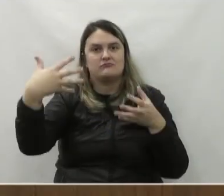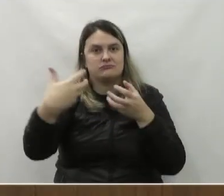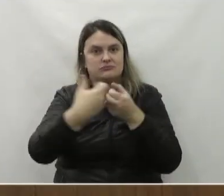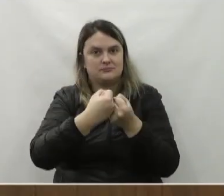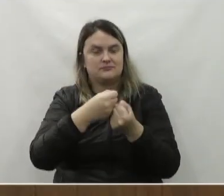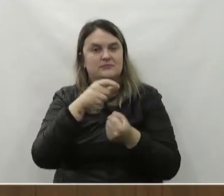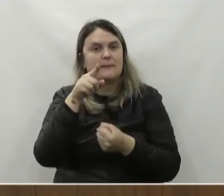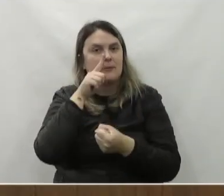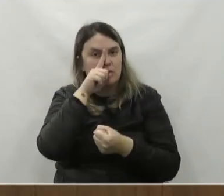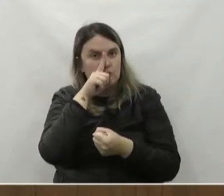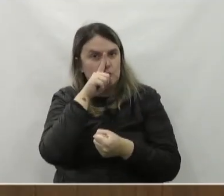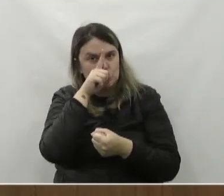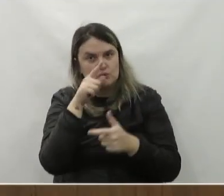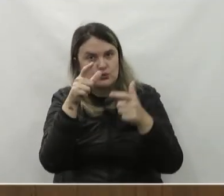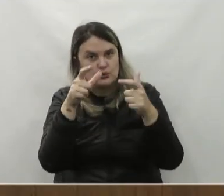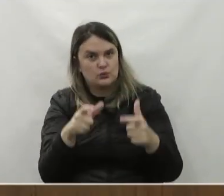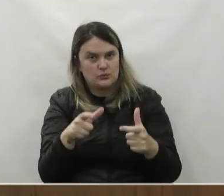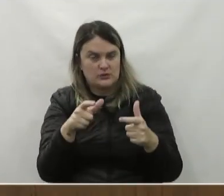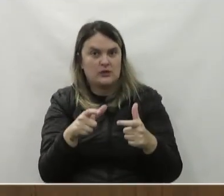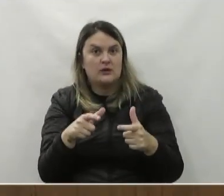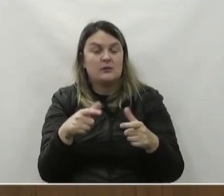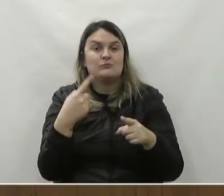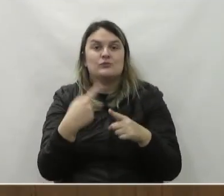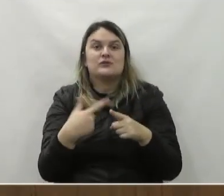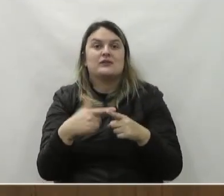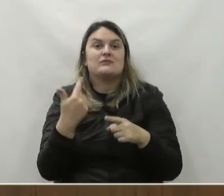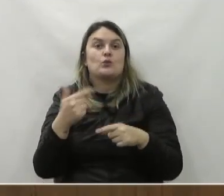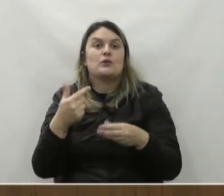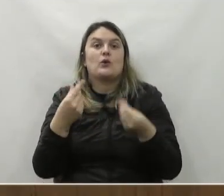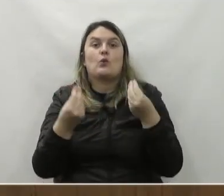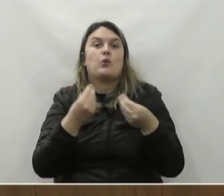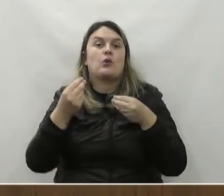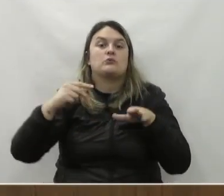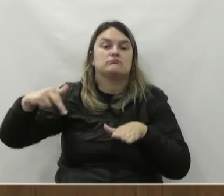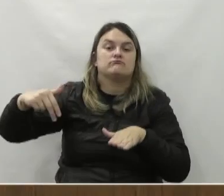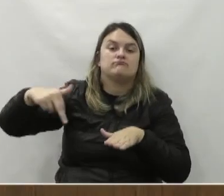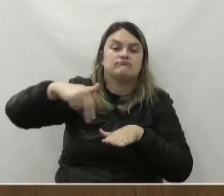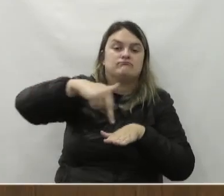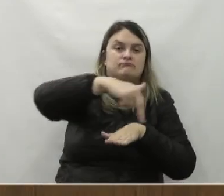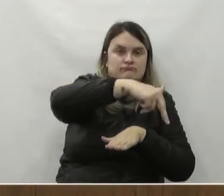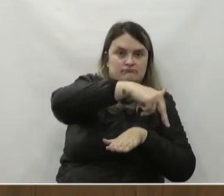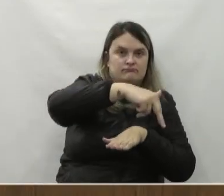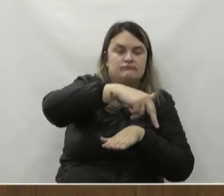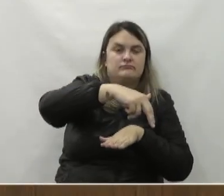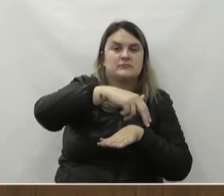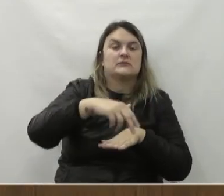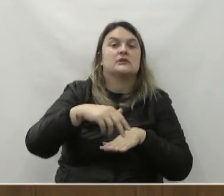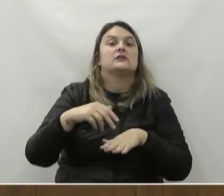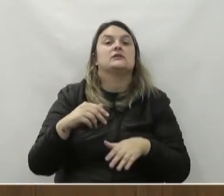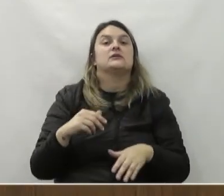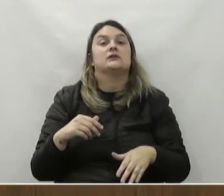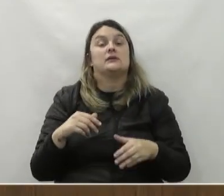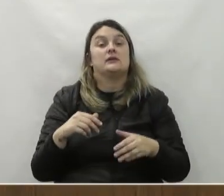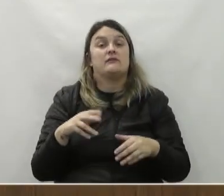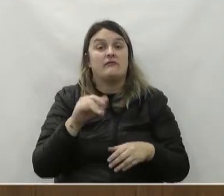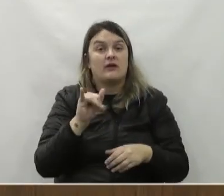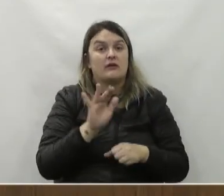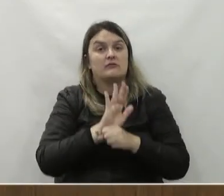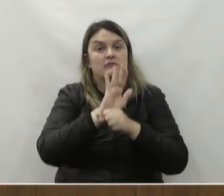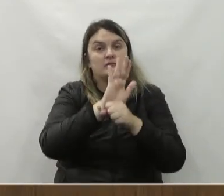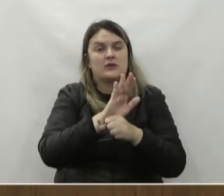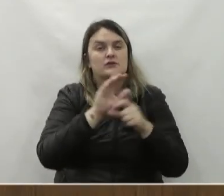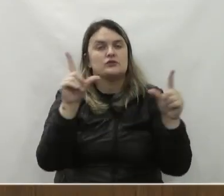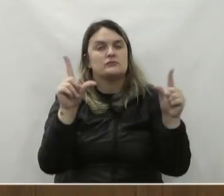risco constante aos pedestres que circulam pela região. A implantação da faixa elevada contribuirá para